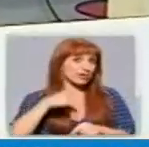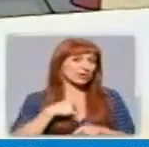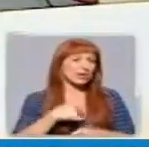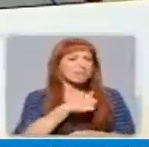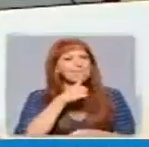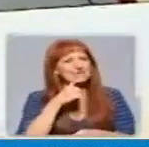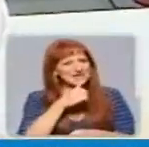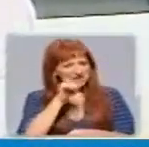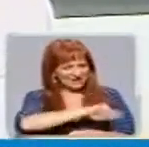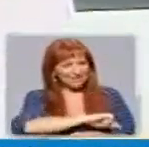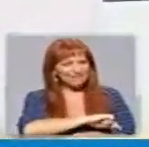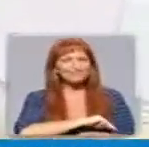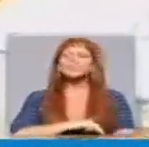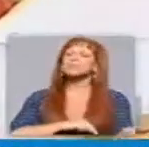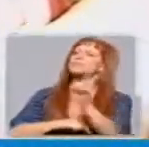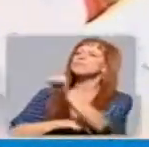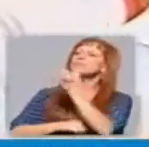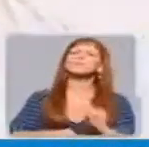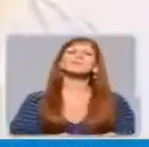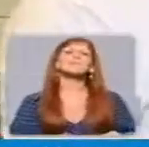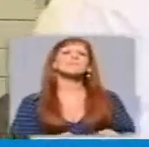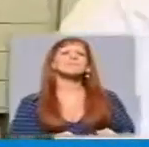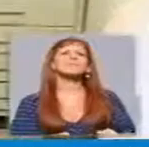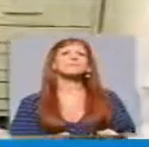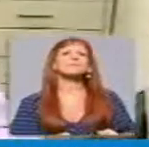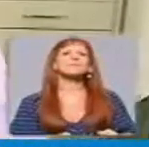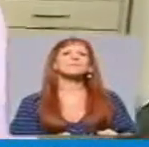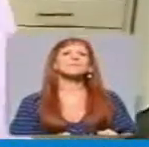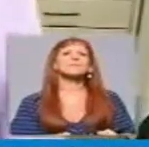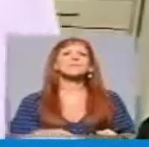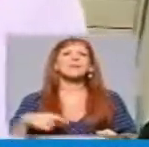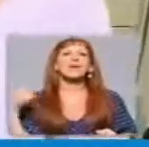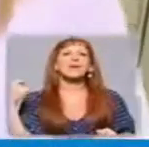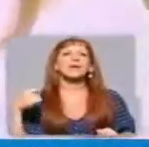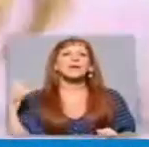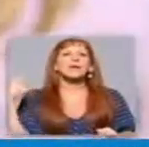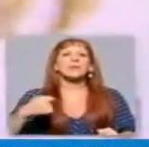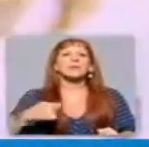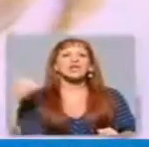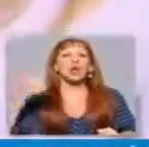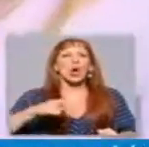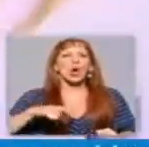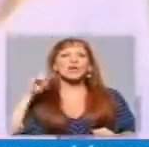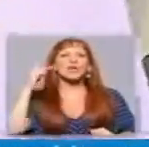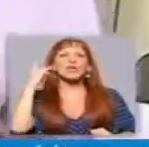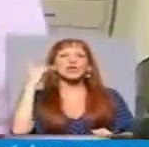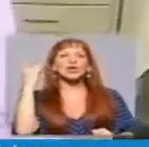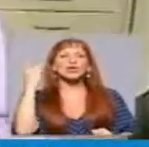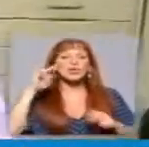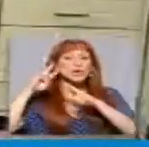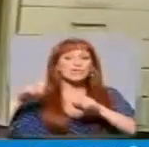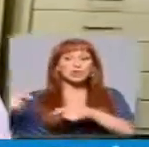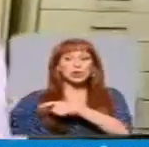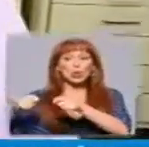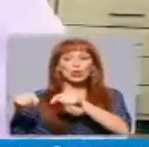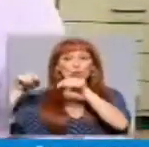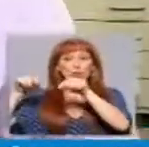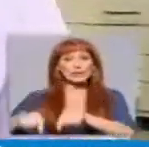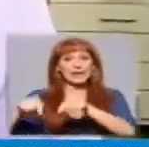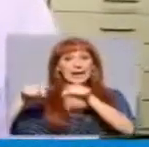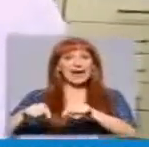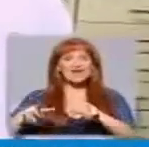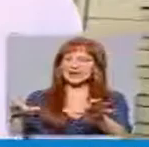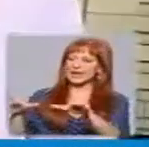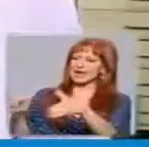paciência agora vou falar com o tanto a bastonário da ordem dos biólogos e investigador e o coordenador desta